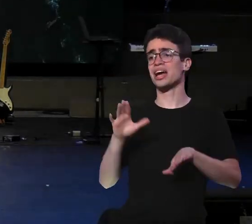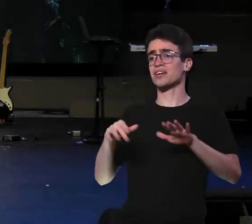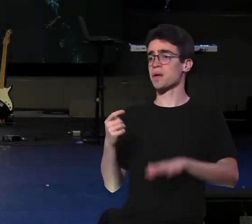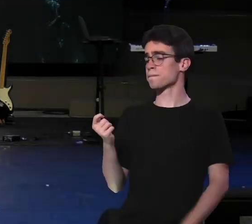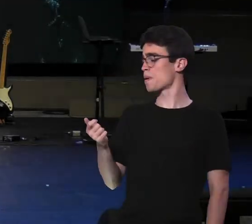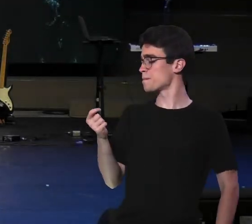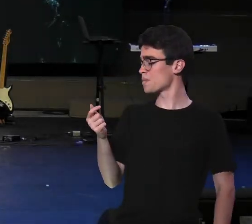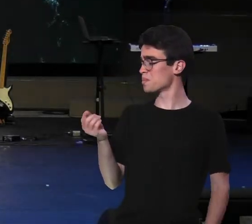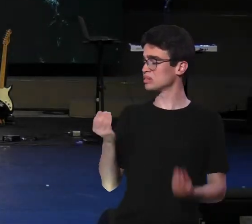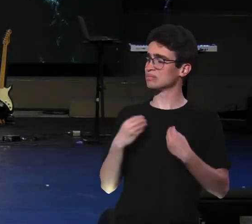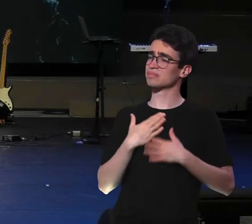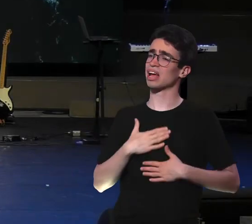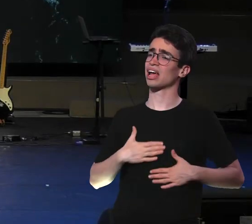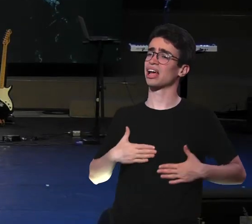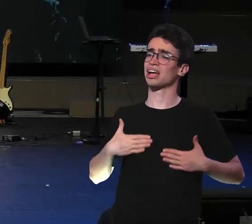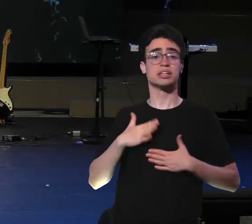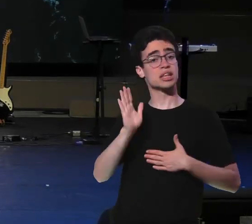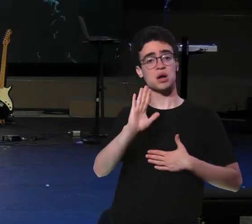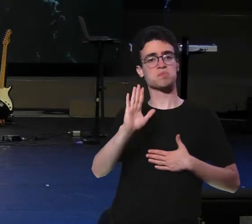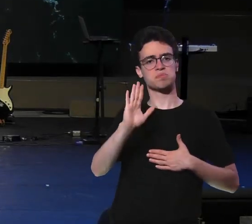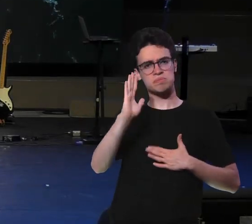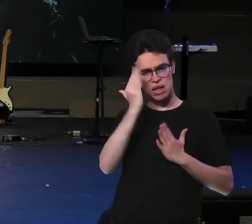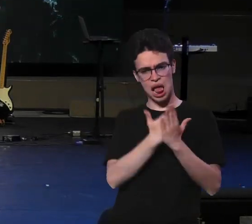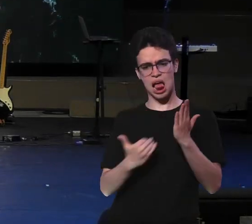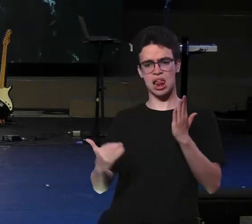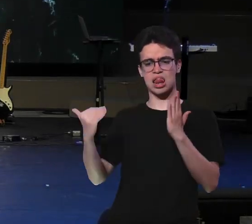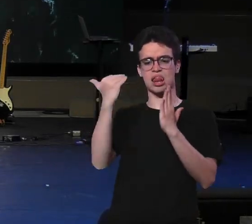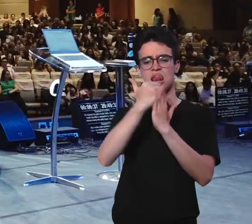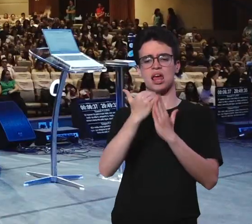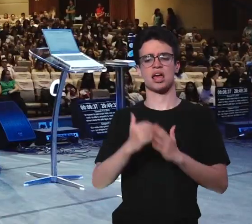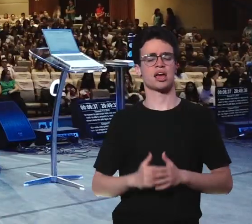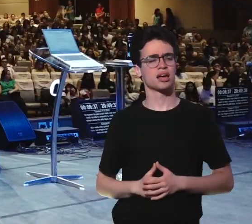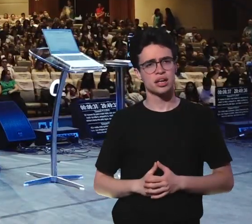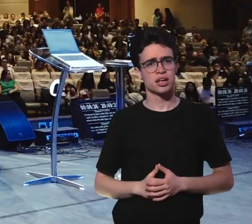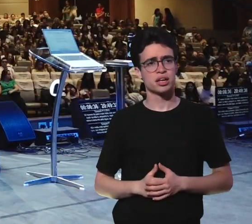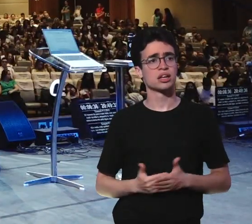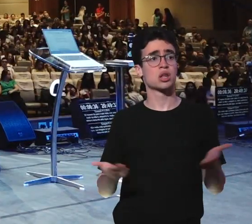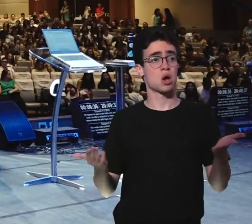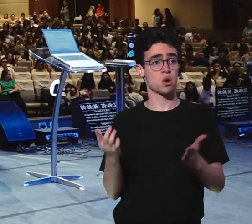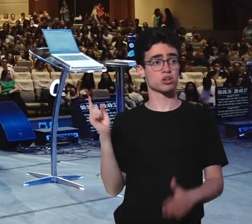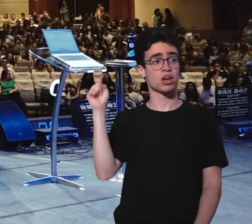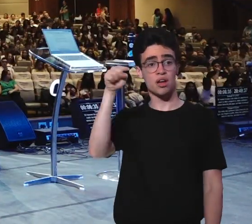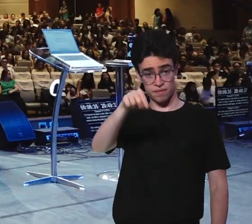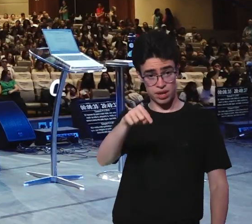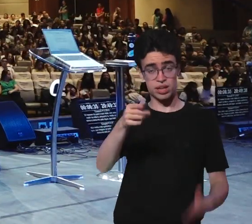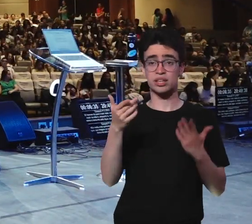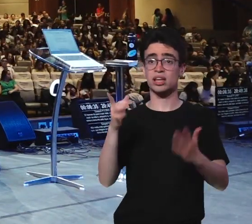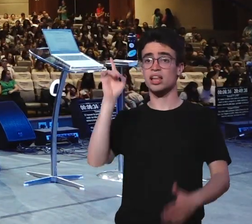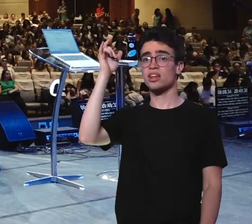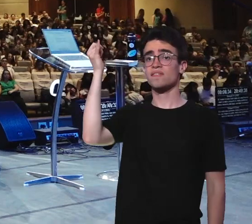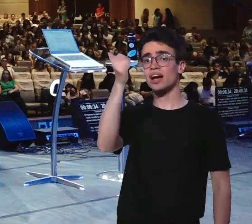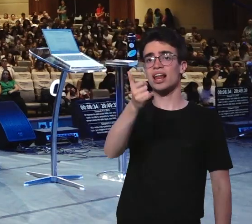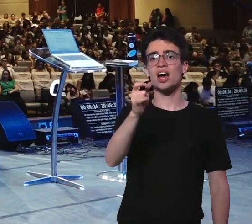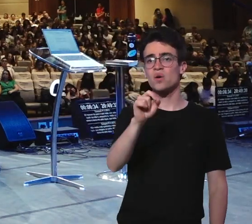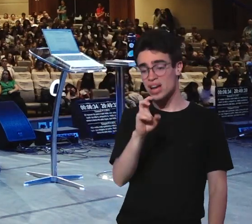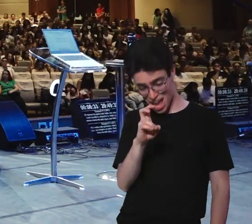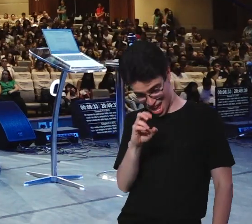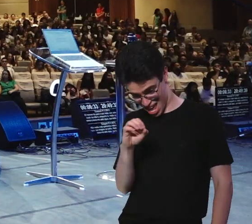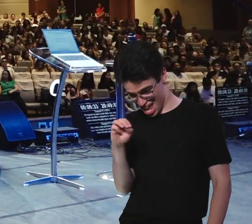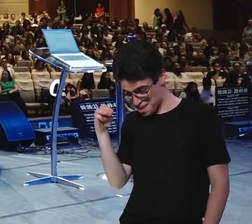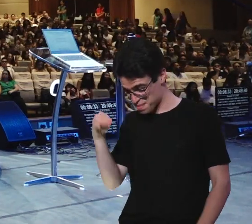Deus quer te levar além. Se hoje você veio aqui é porque o Senhor está dizendo mais 500